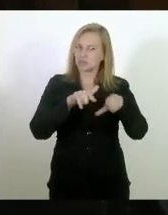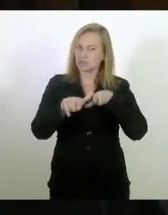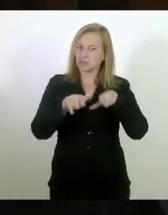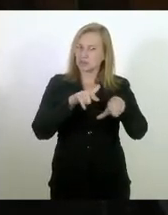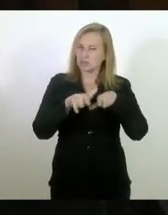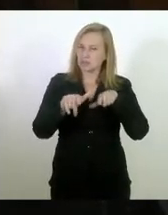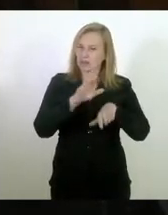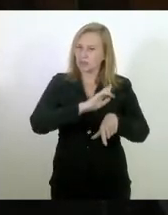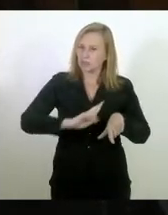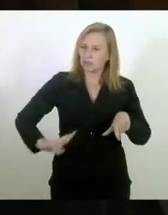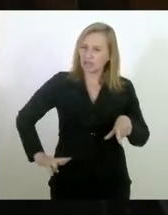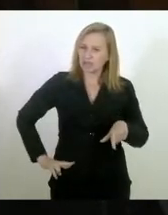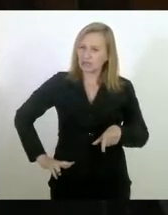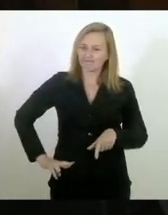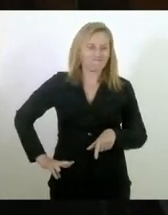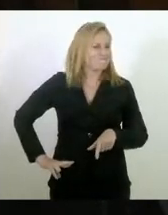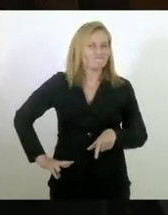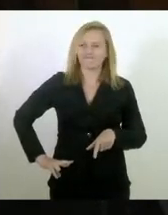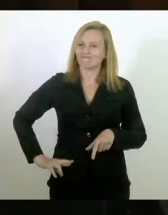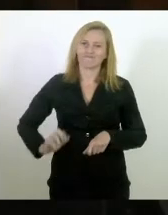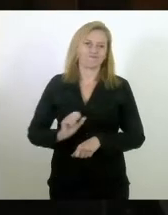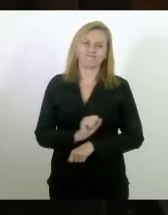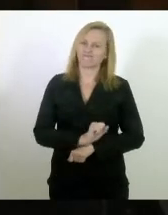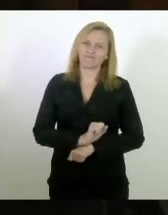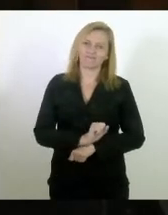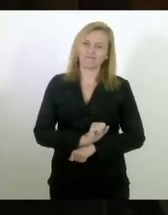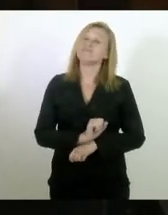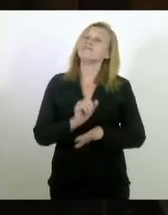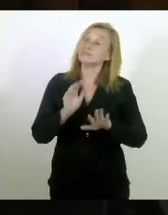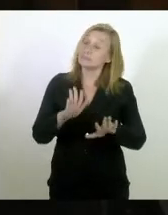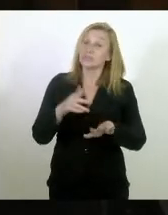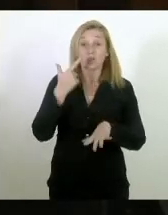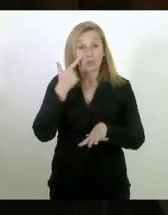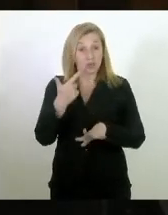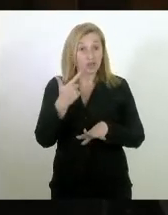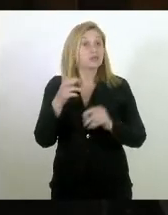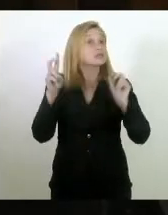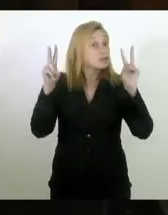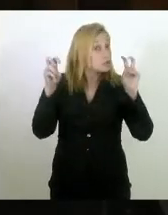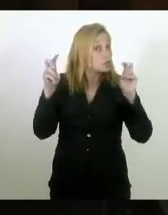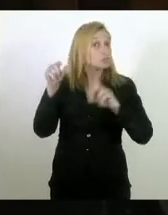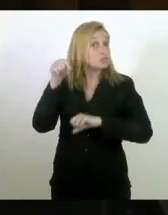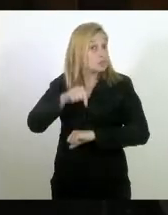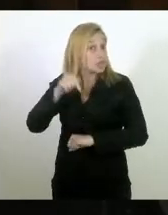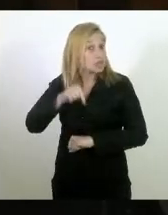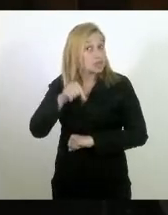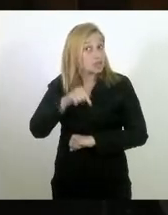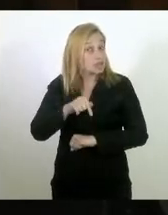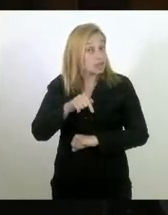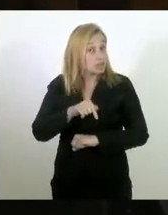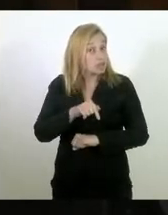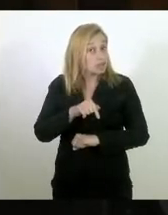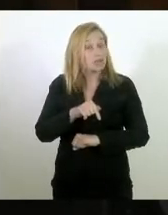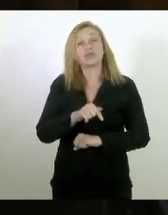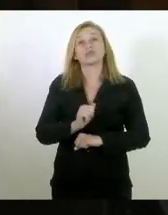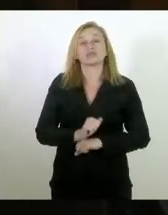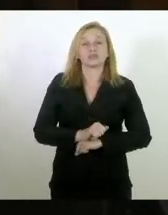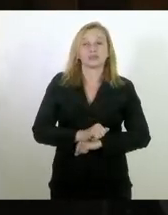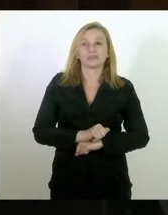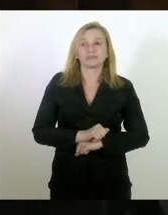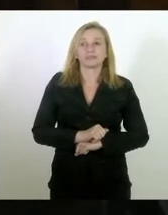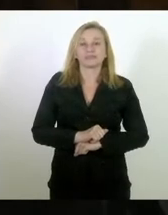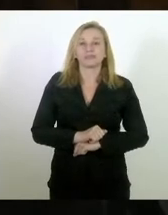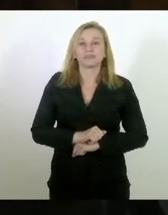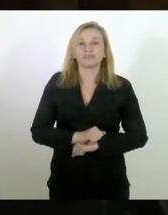é claro que não estamos tem que trazer essas questões aqui a luz do Parlamento